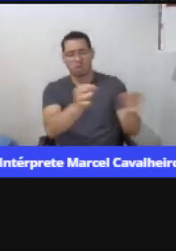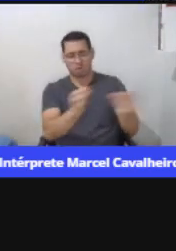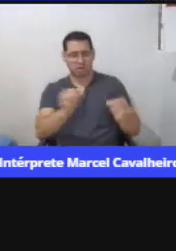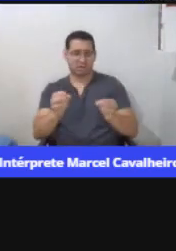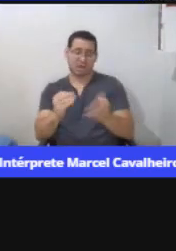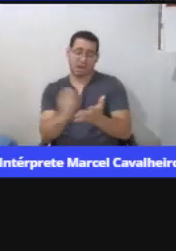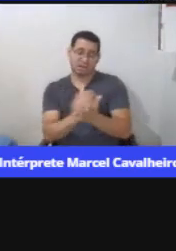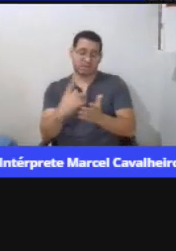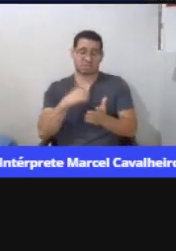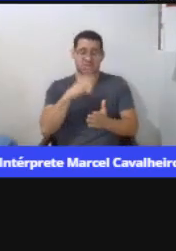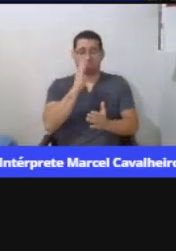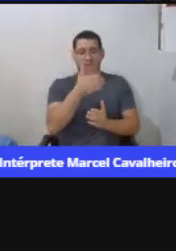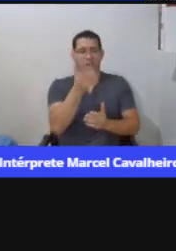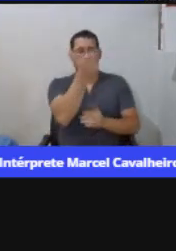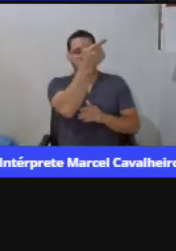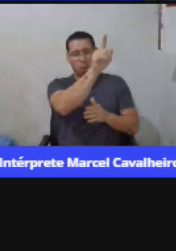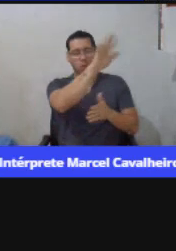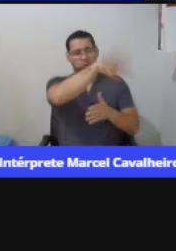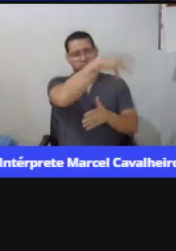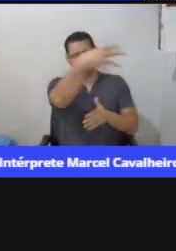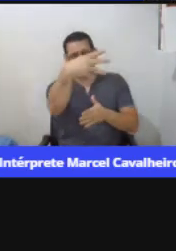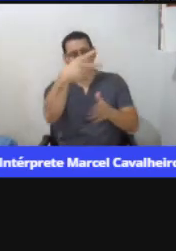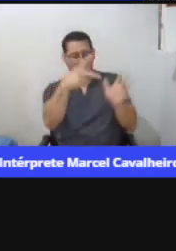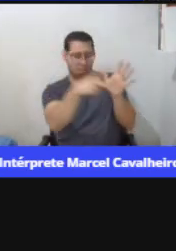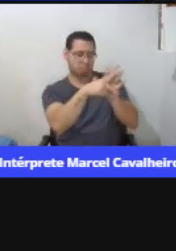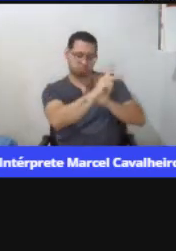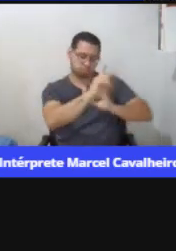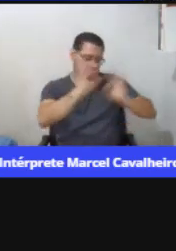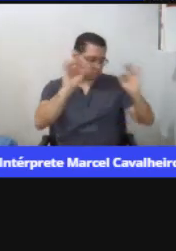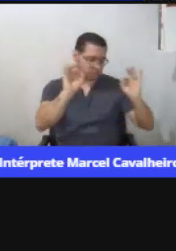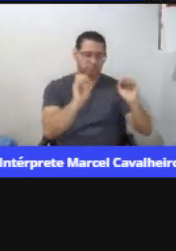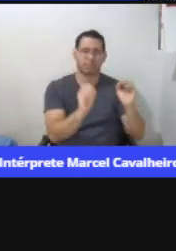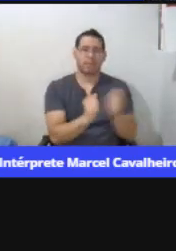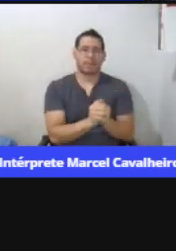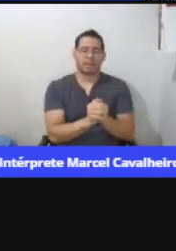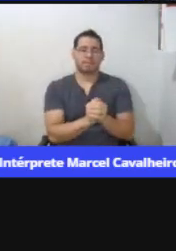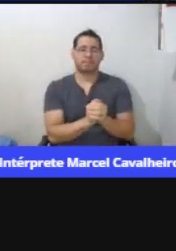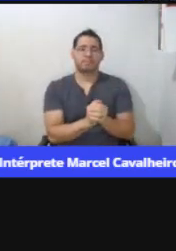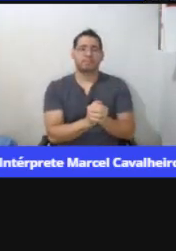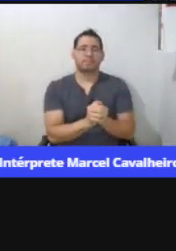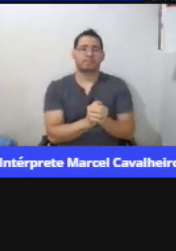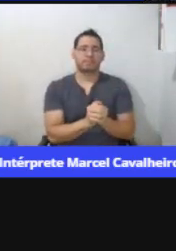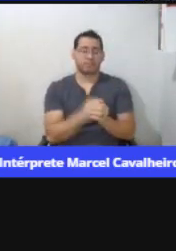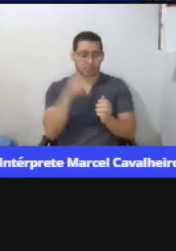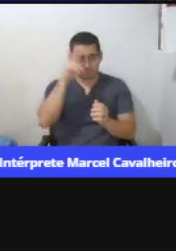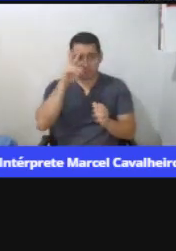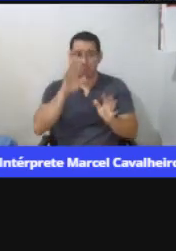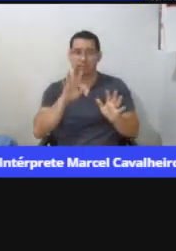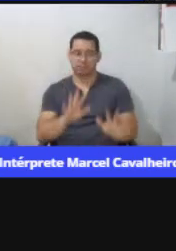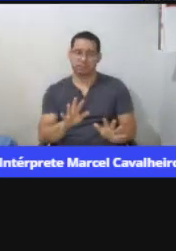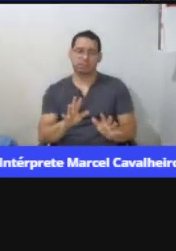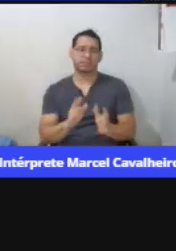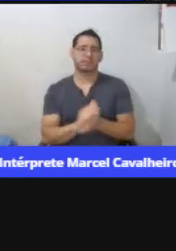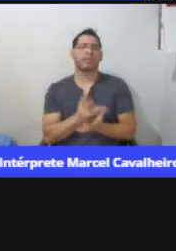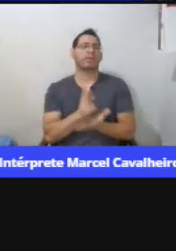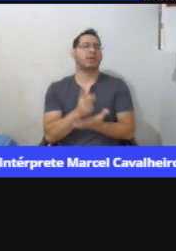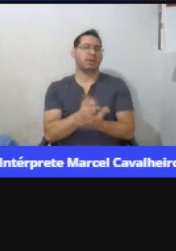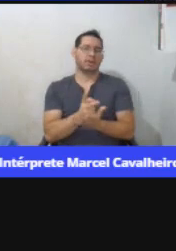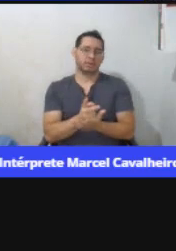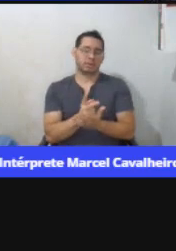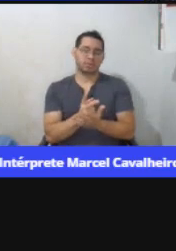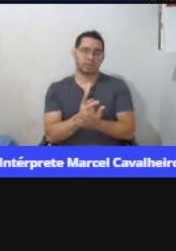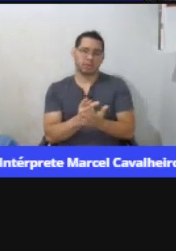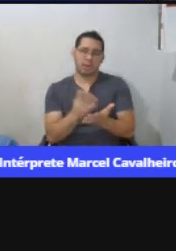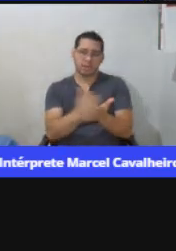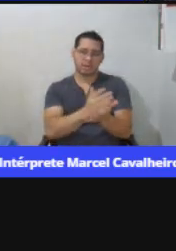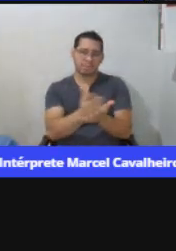documento de tabulação que seja adequado para aquilo, lembrando sempre da questão da realidade